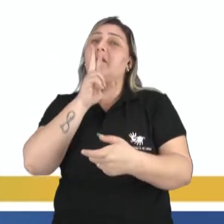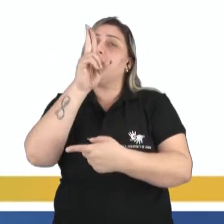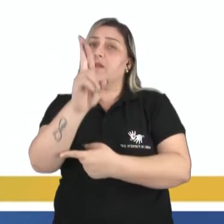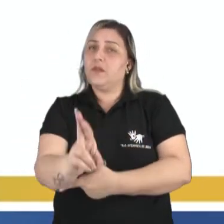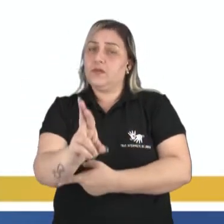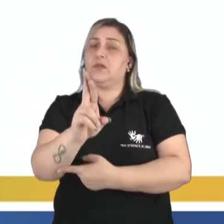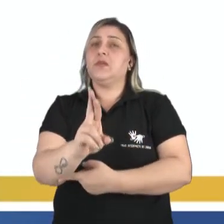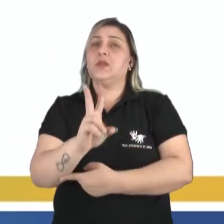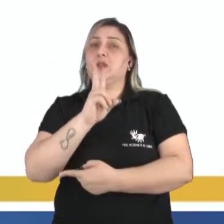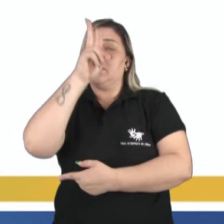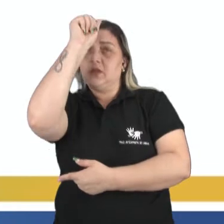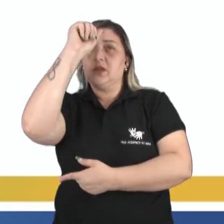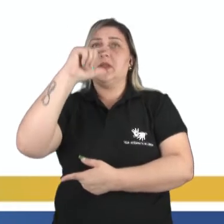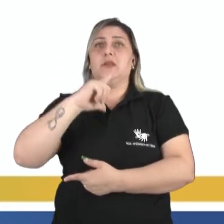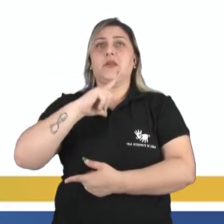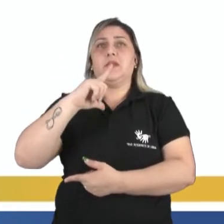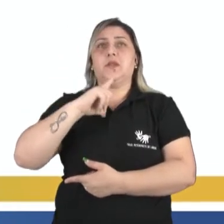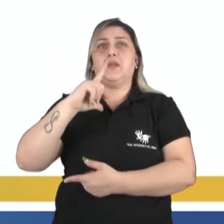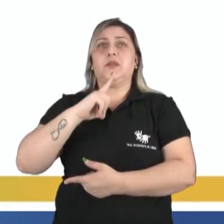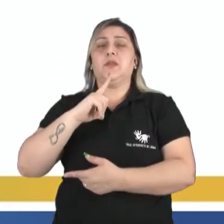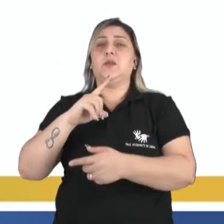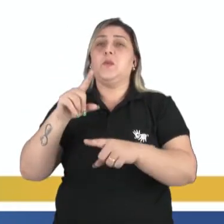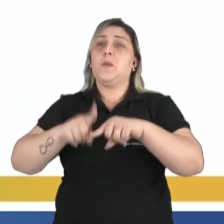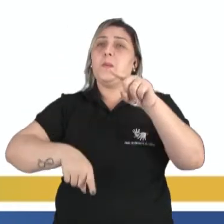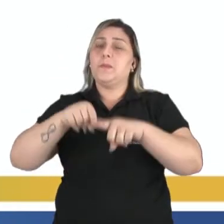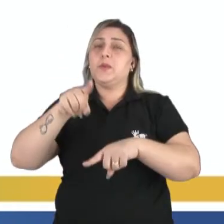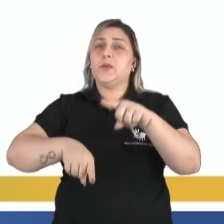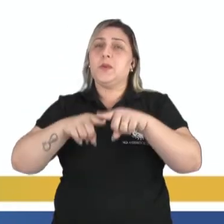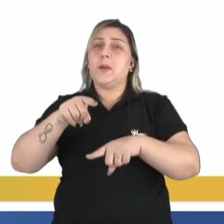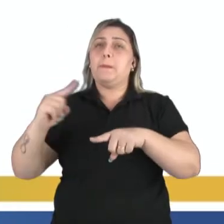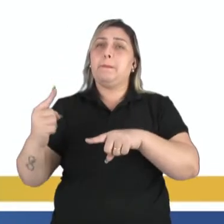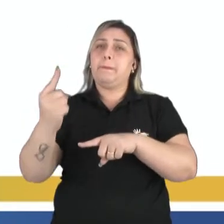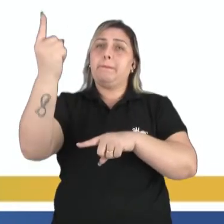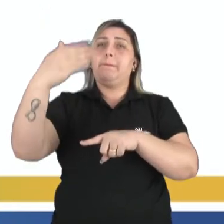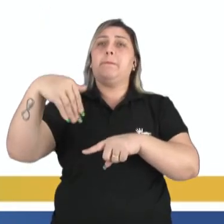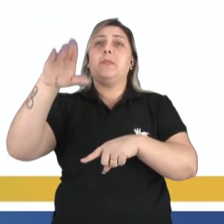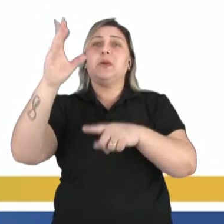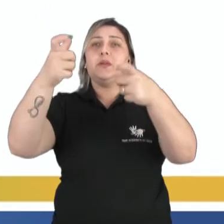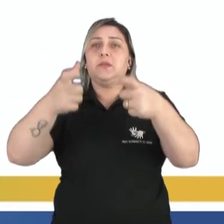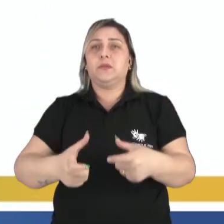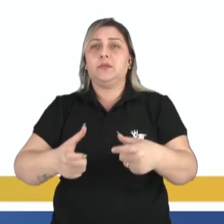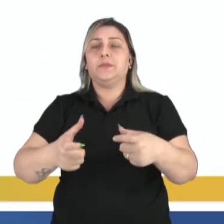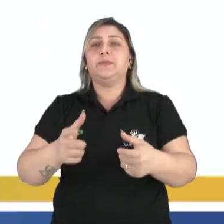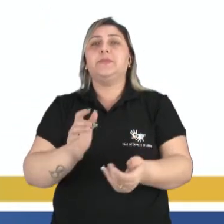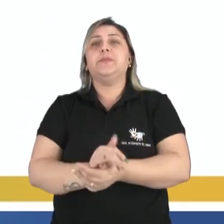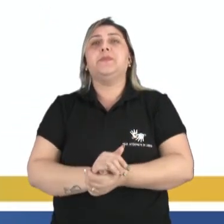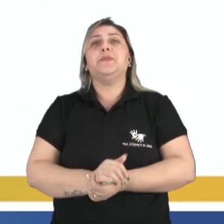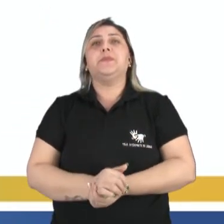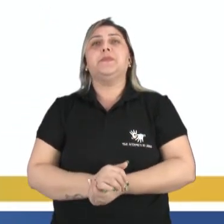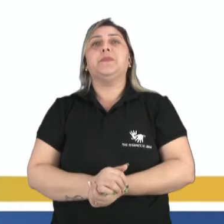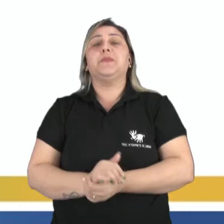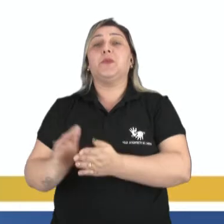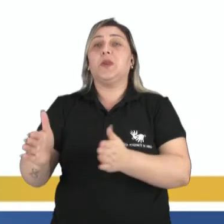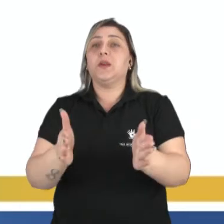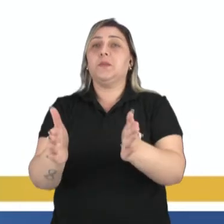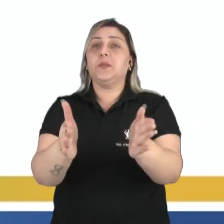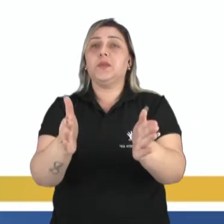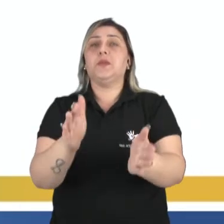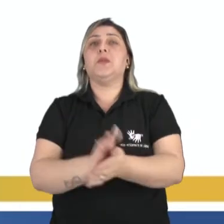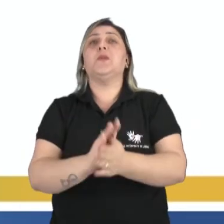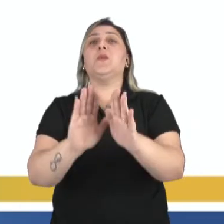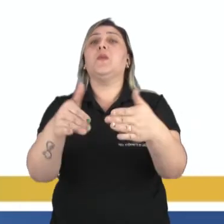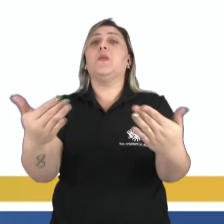que atua sobre o objeto no ponto mais alto da trajetória? Olha só, qual